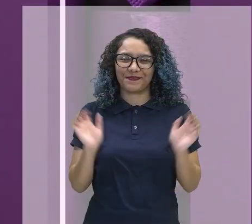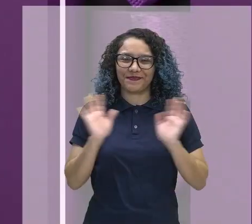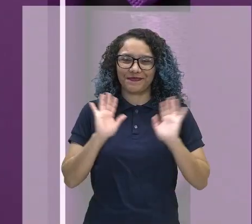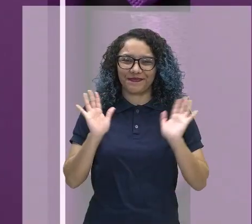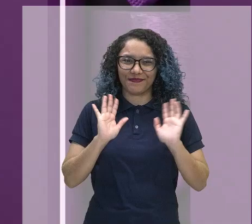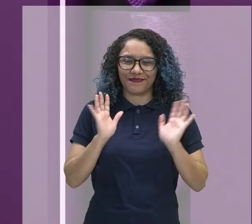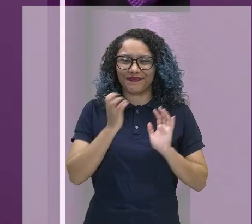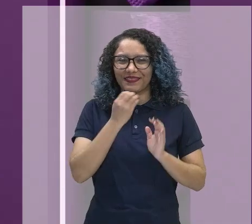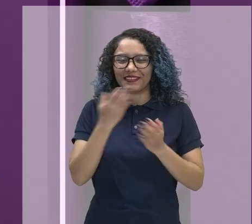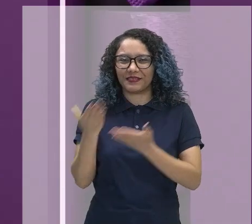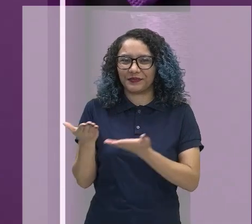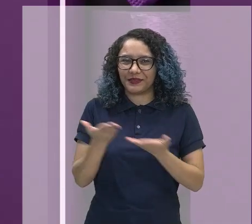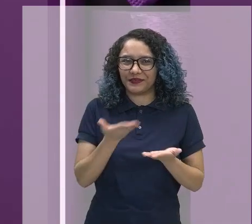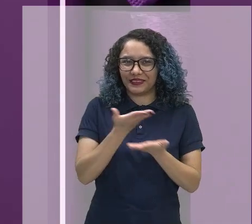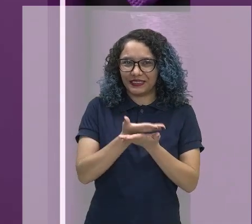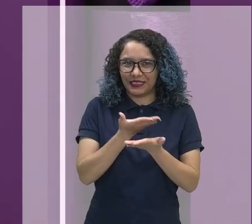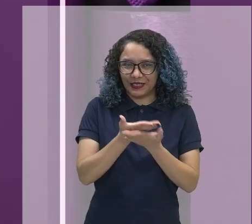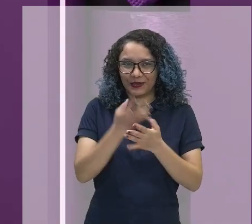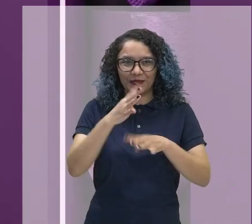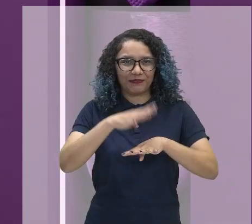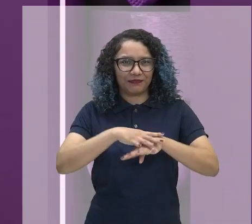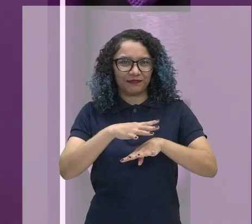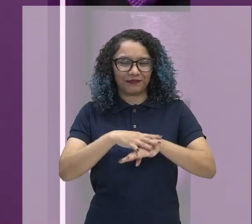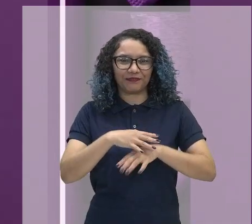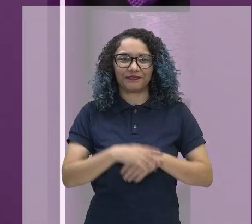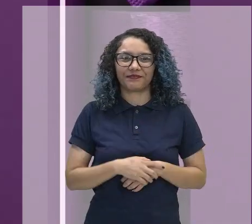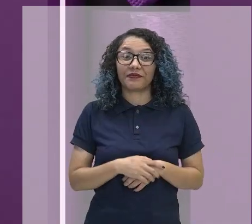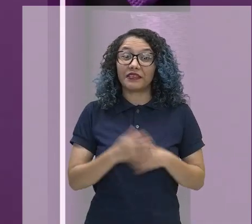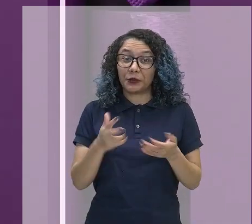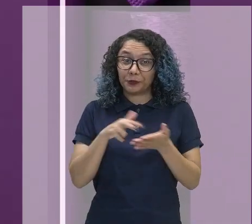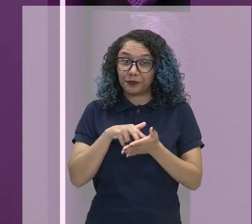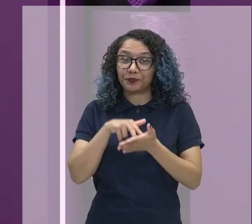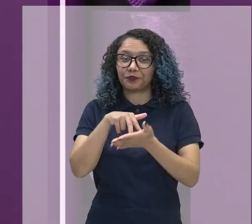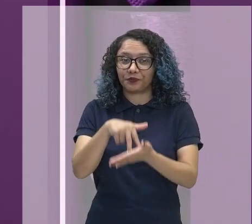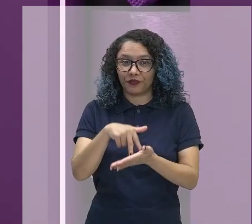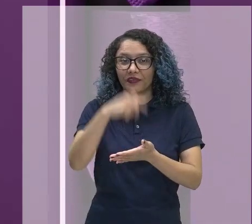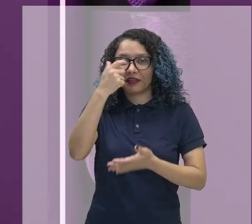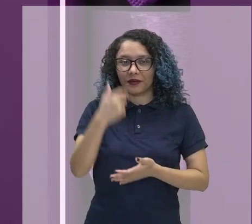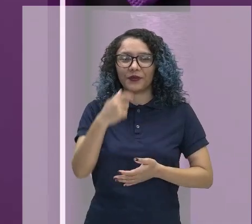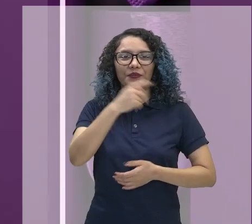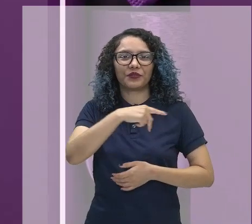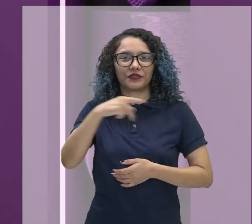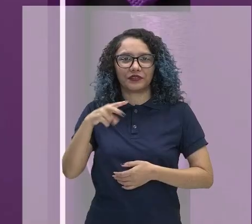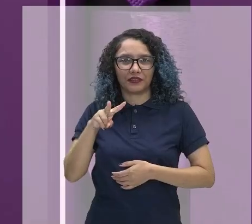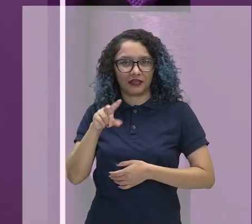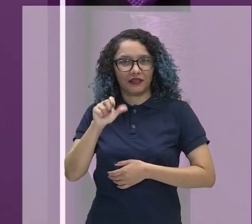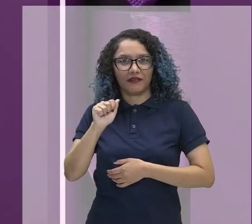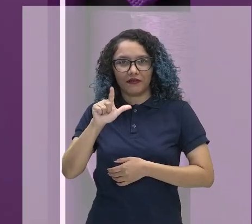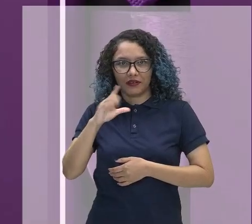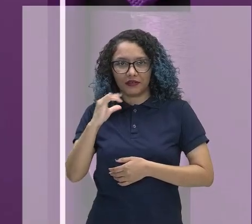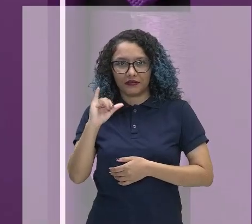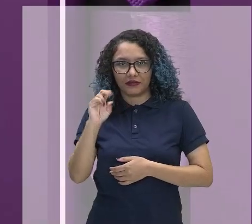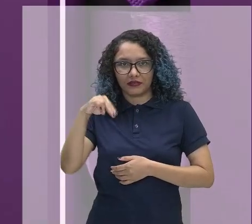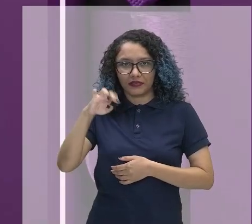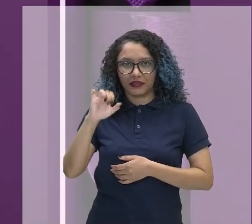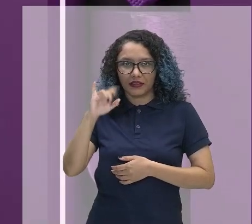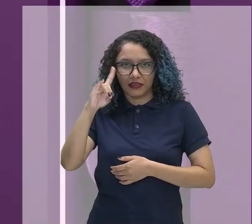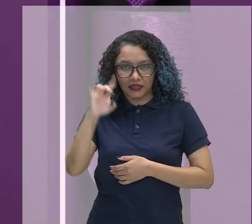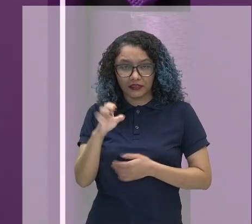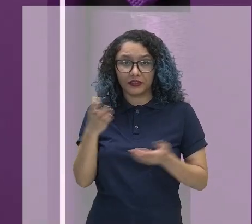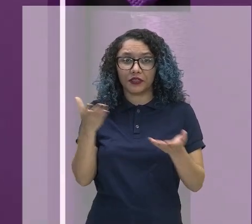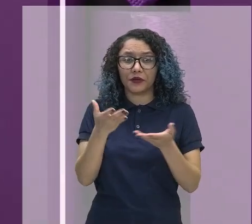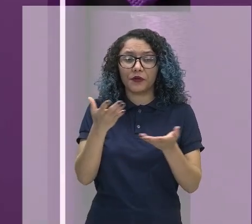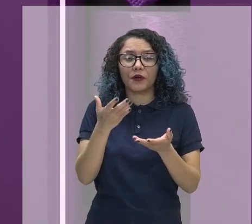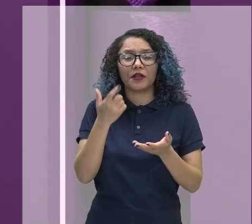Olá, bem-vindos à nossa aula de matemática. Estarei aqui com vocês, professora Valceneide Malta, e convido para que a